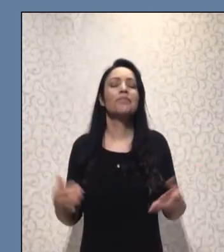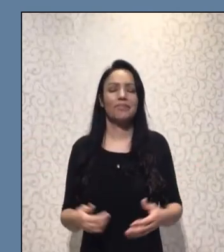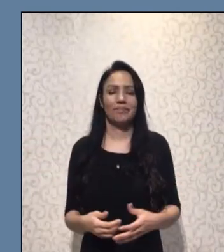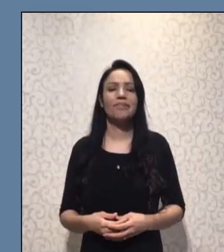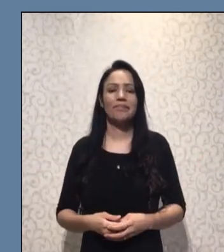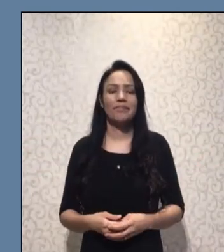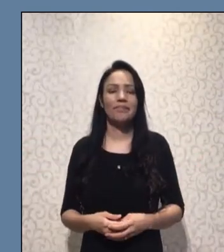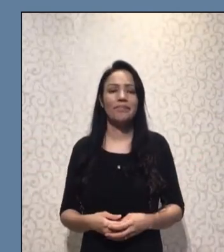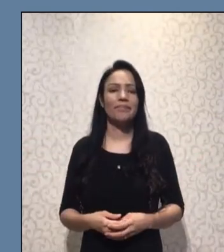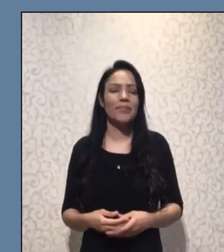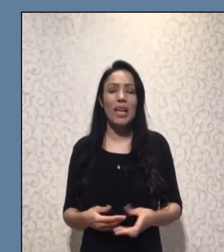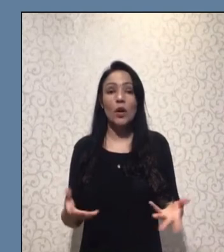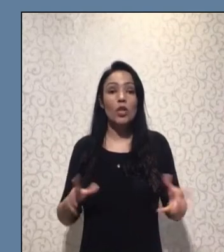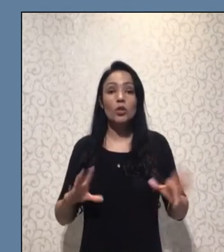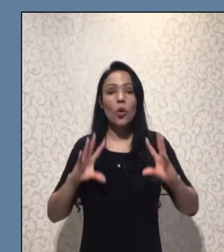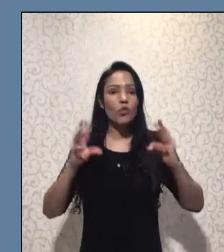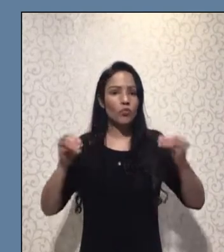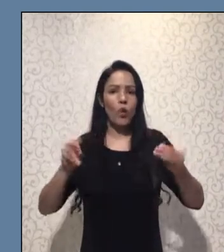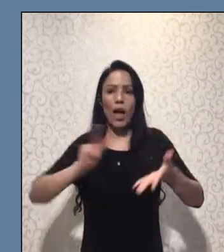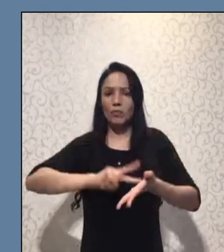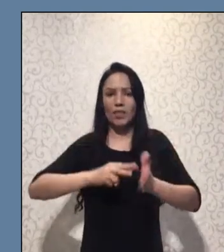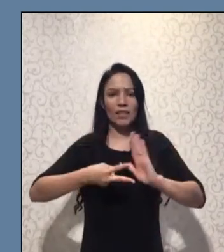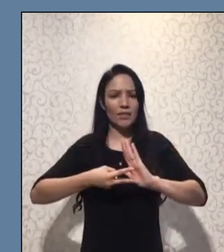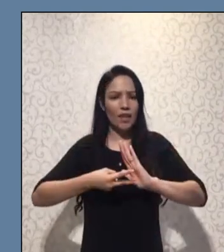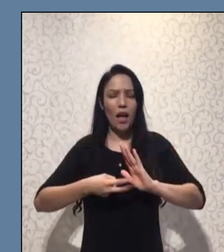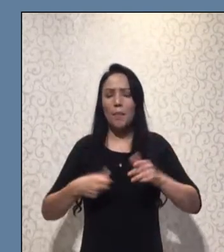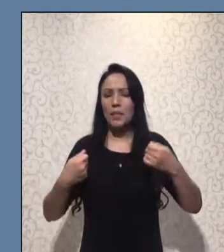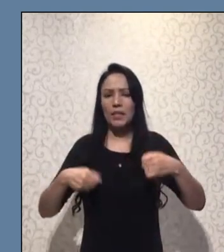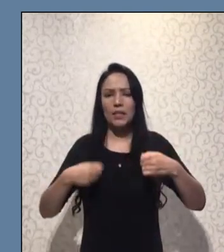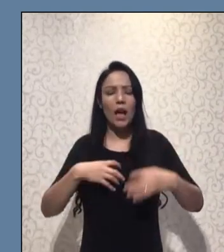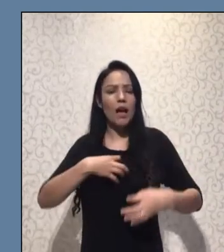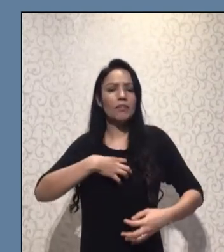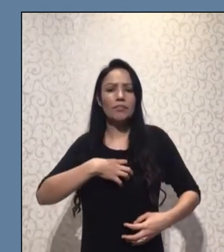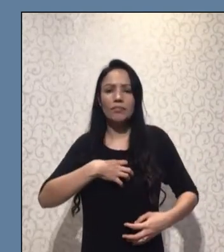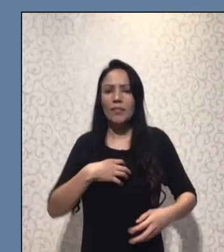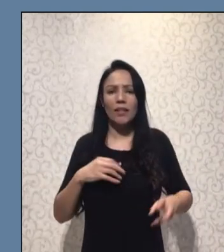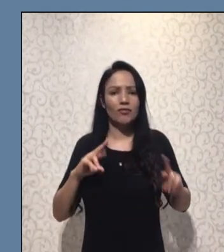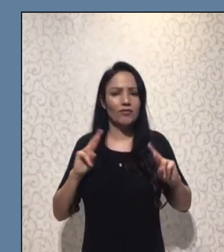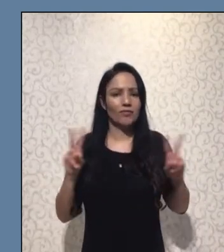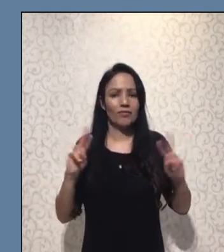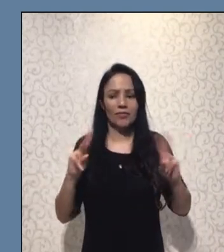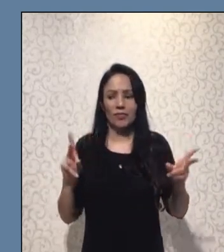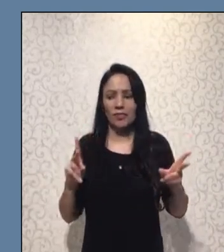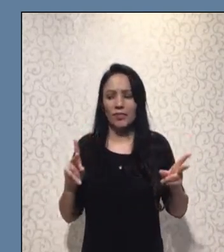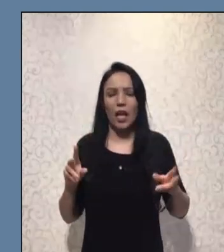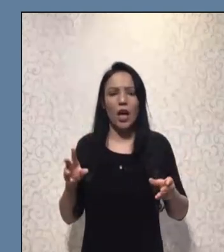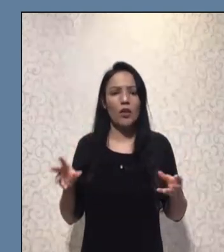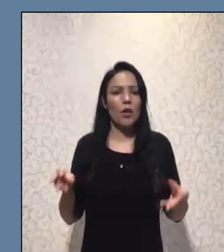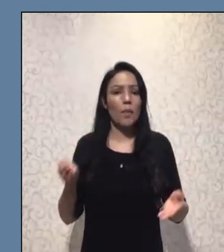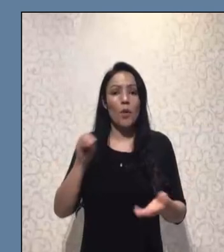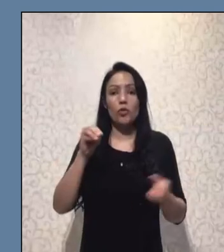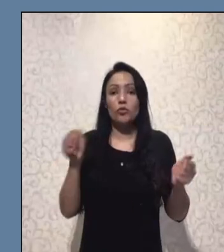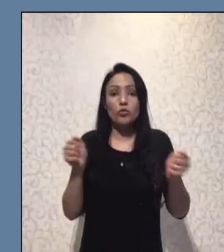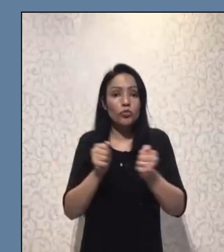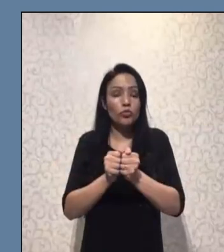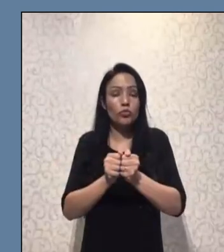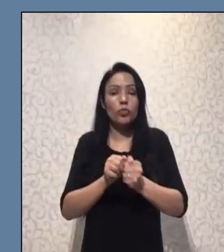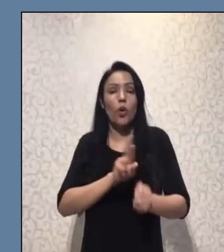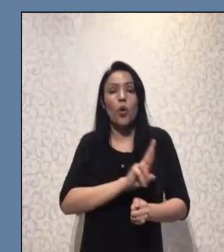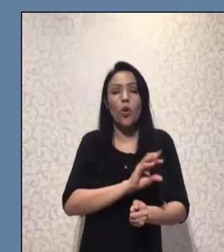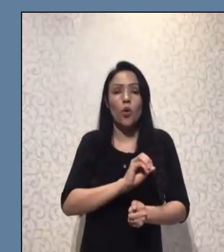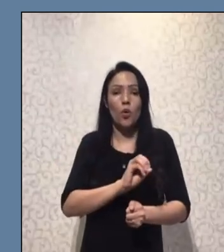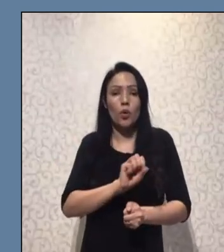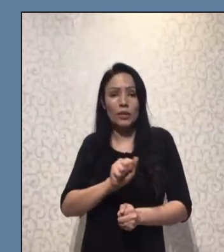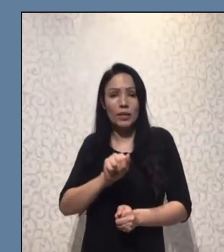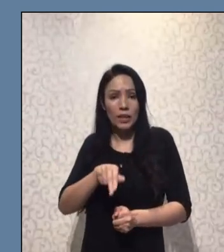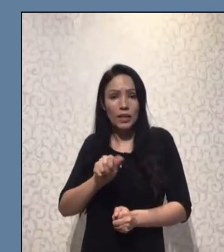maneira que ressignifique essa produção, sabe? Quando eu junto, ponho lá Rosana na mesma sala com outro artista mais velho, quer dizer, eu